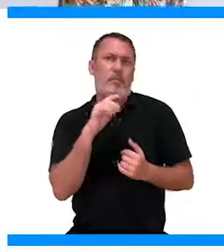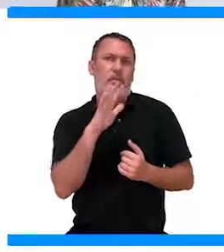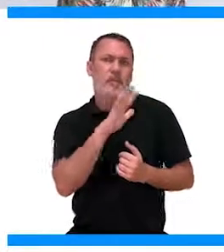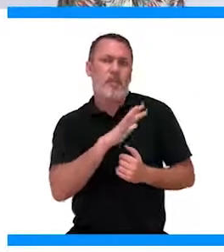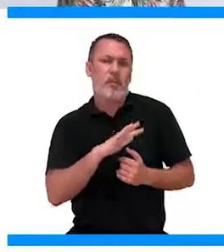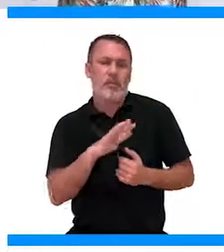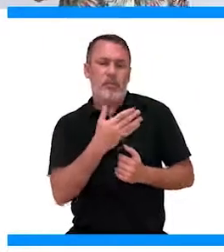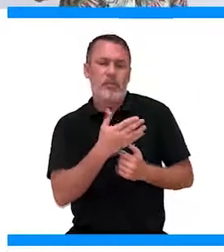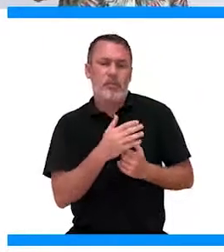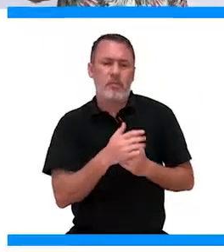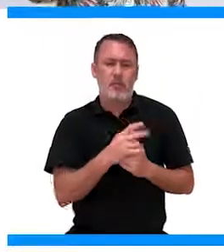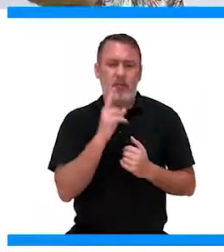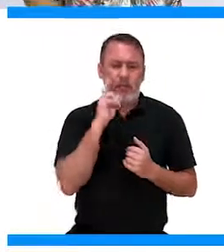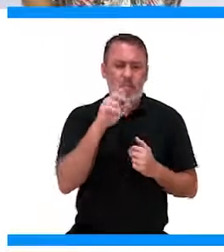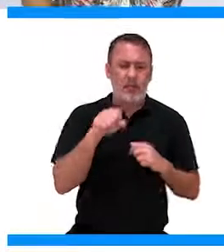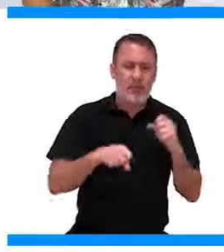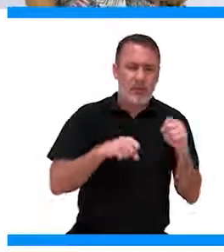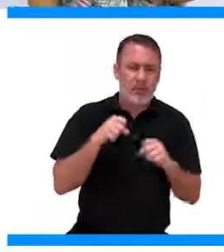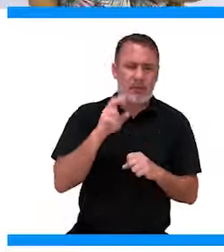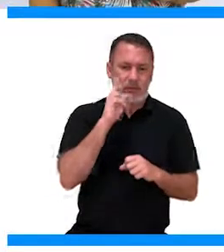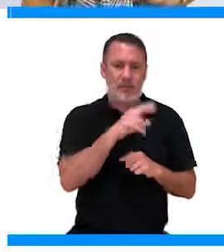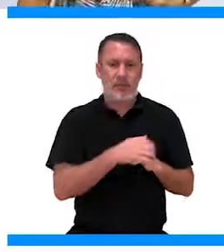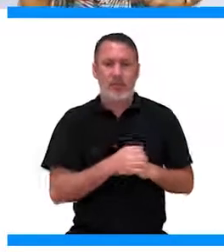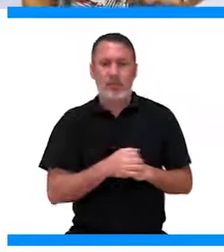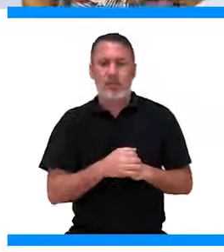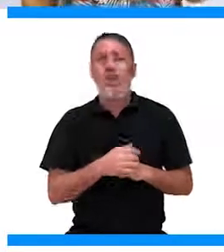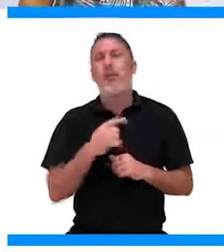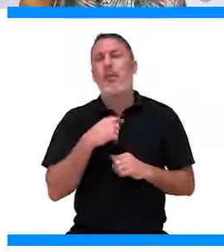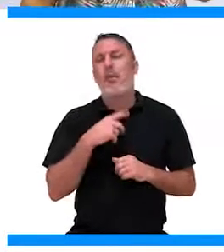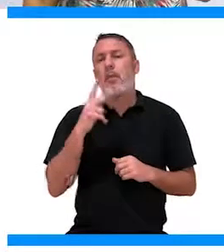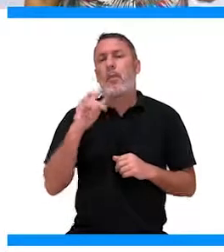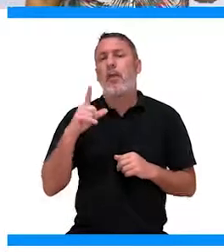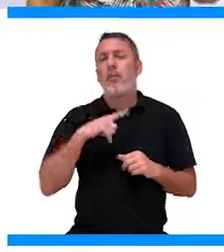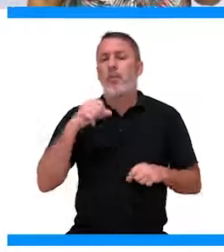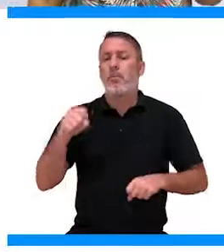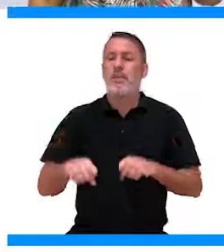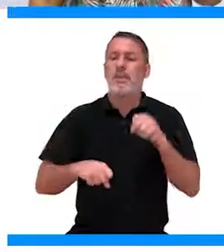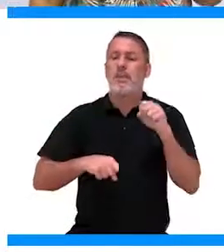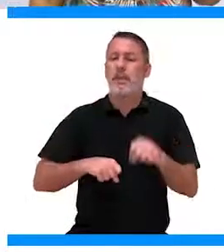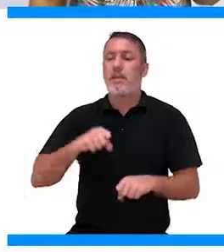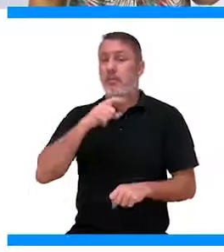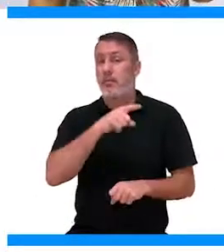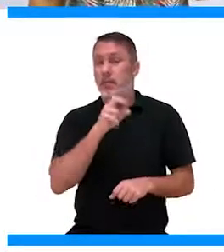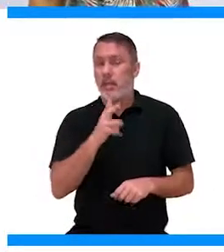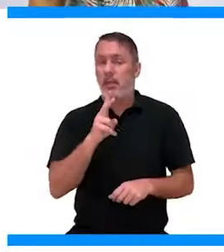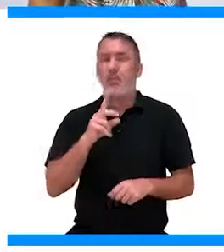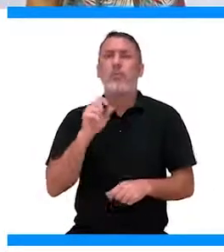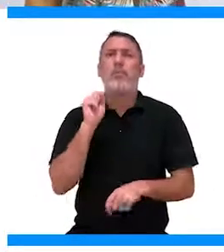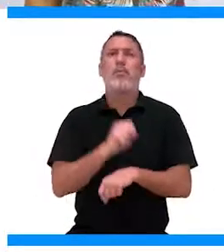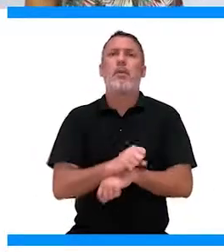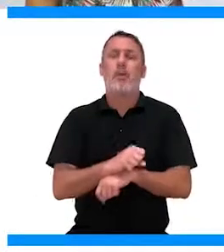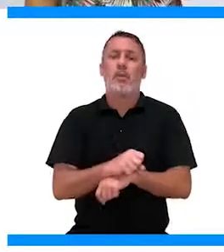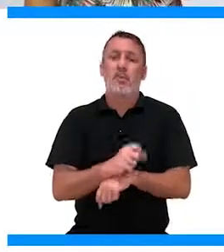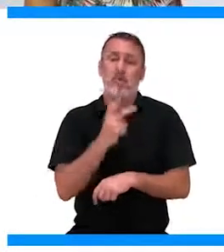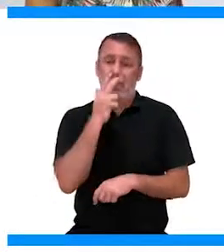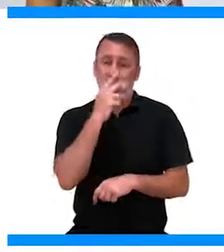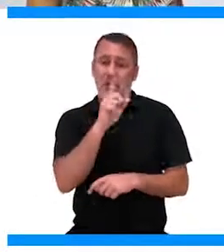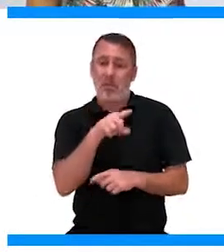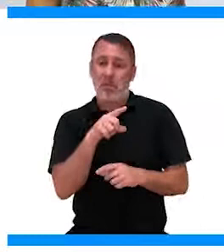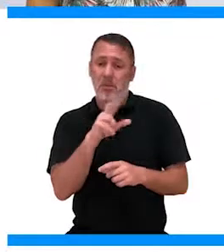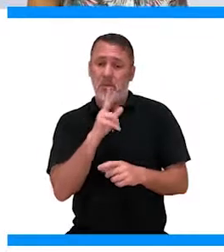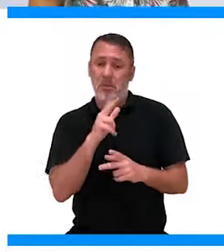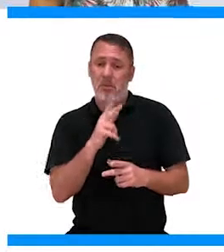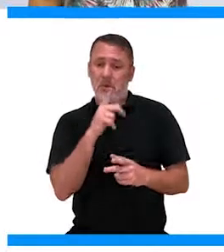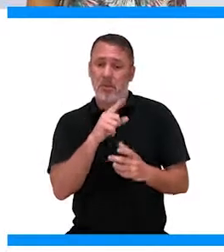uma imagem, né? A gente tem uma bicicleta ali, diz assim: meu pai fica pedalando essa bicicleta, mas nunca vai a lugar nenhum. Deve ser